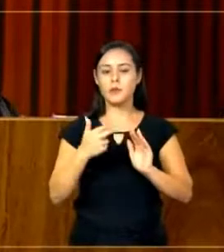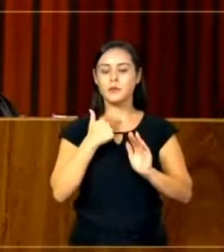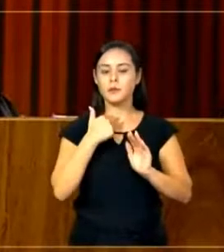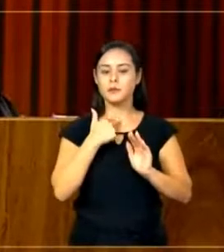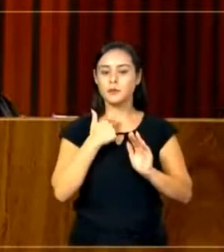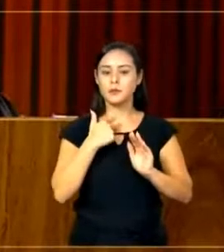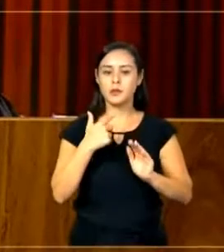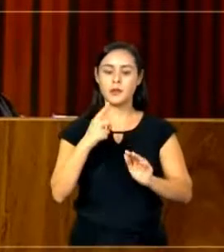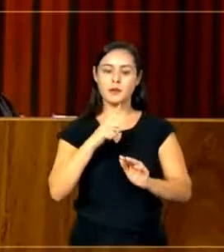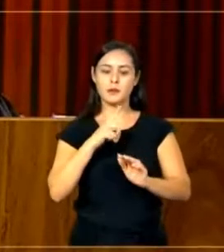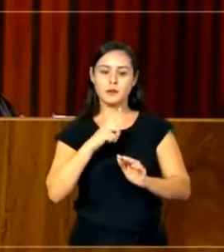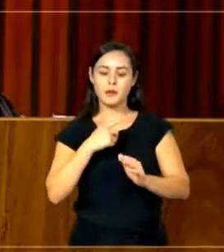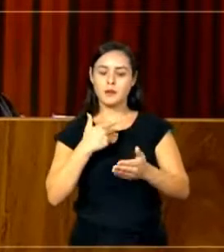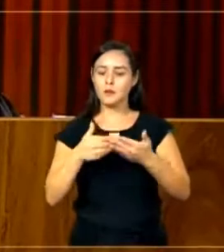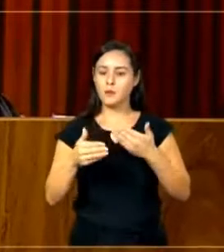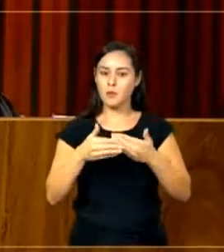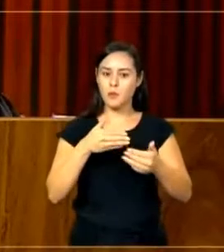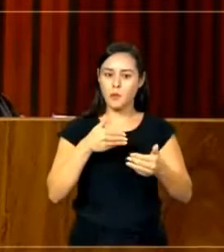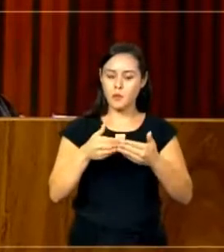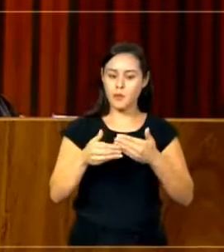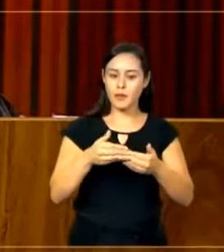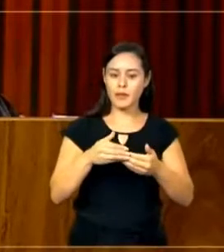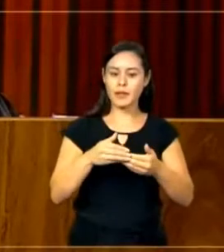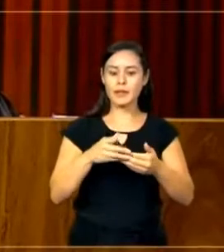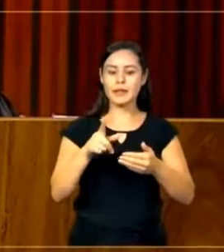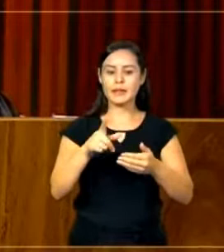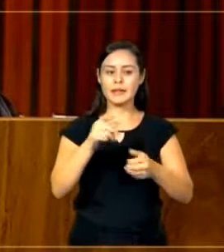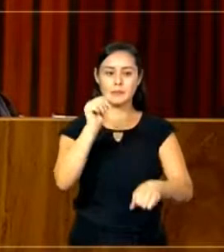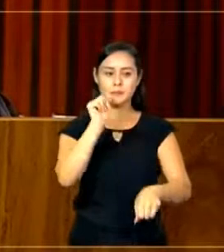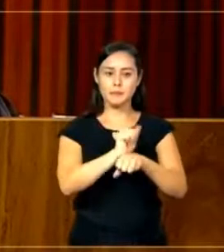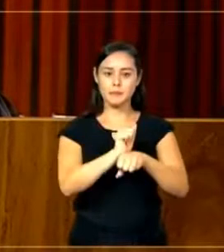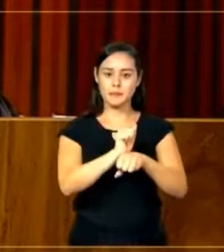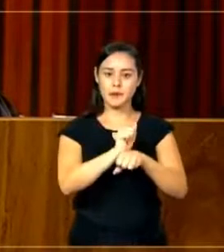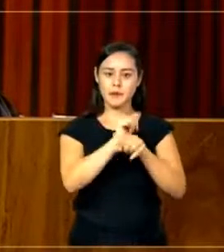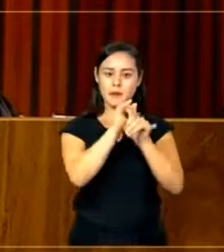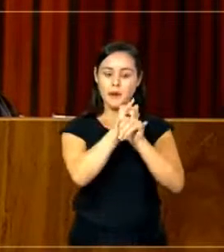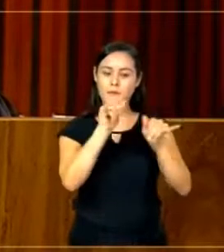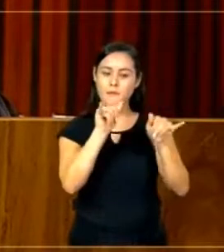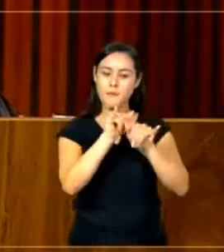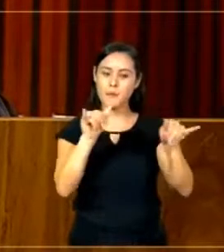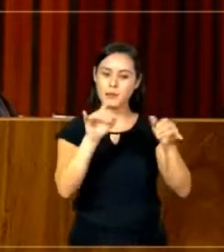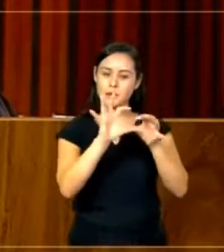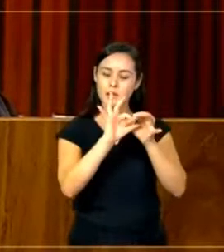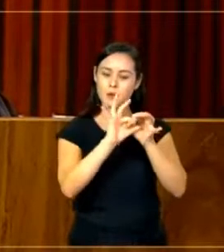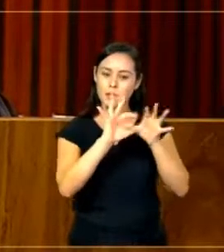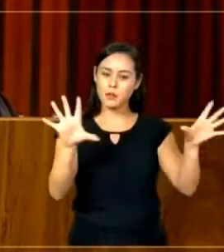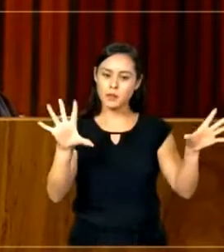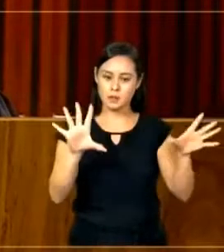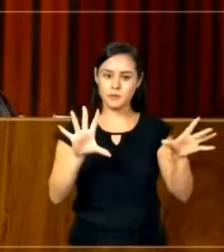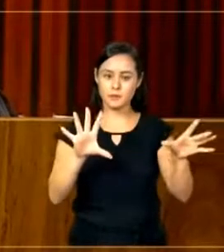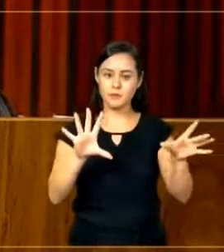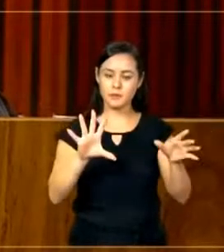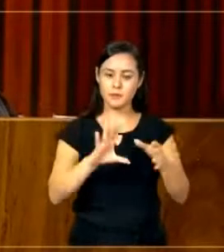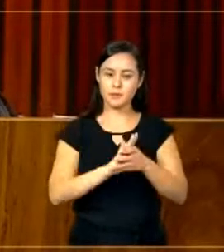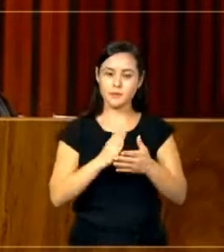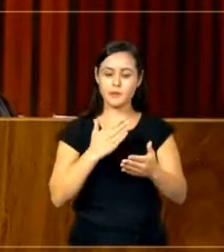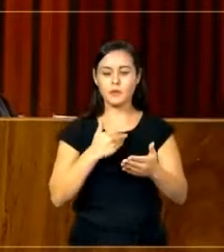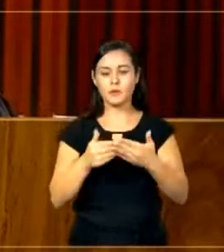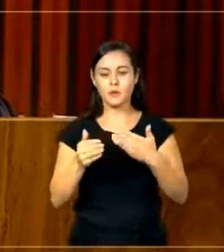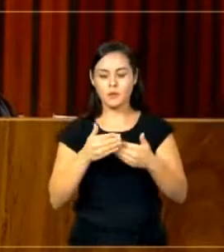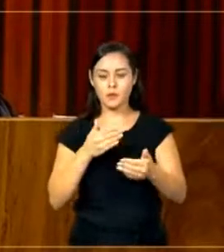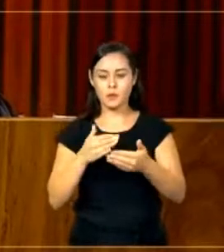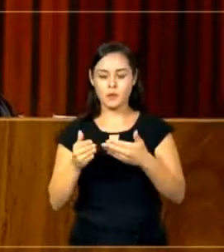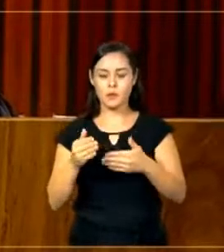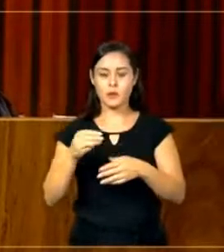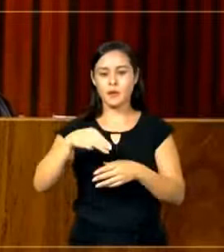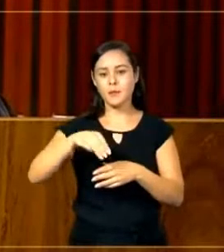constituir embaraço à plena liberdade de informação jornalística em qualquer veículo de comunicação social, observado o